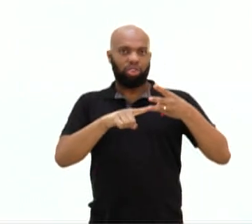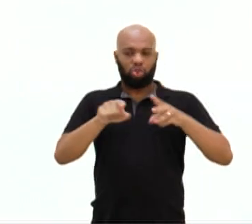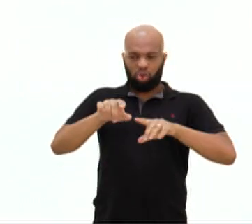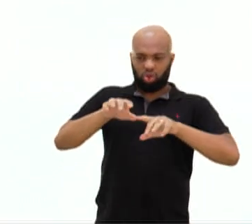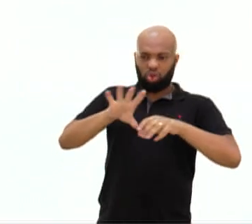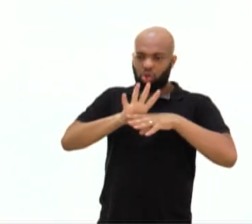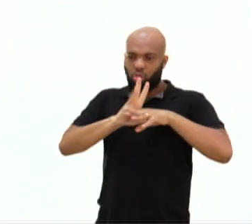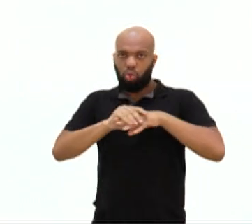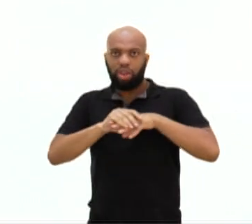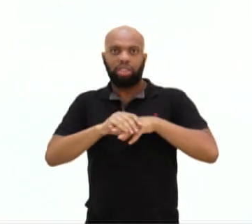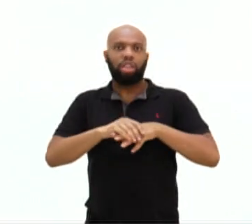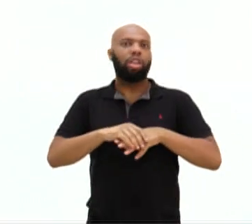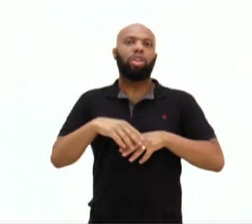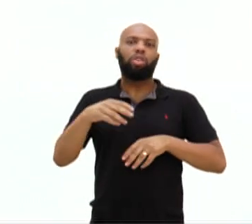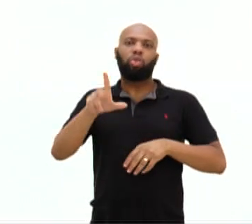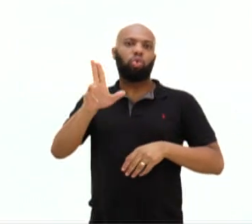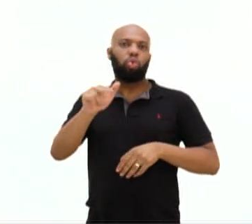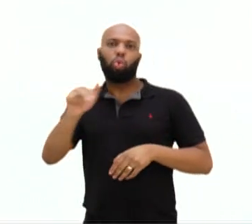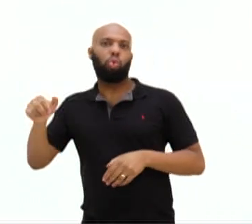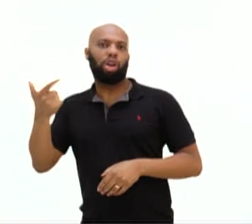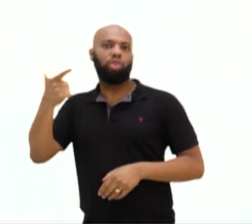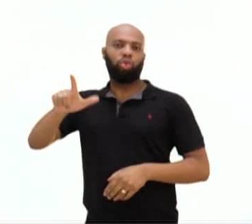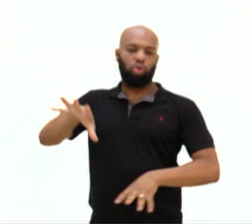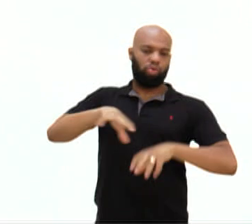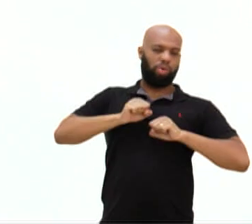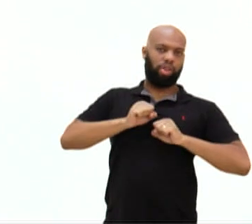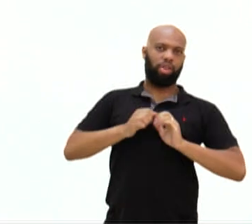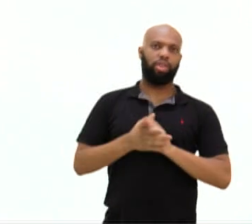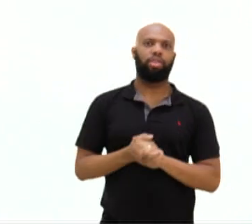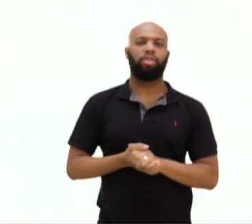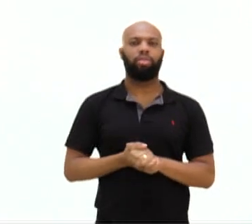quanto às outras. Qual que é a verdadeira?